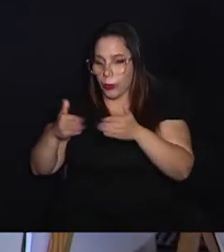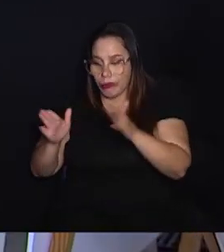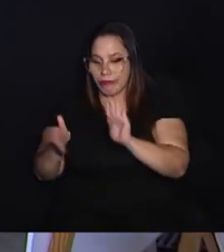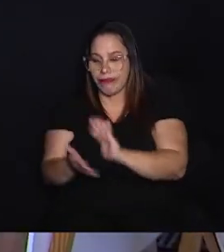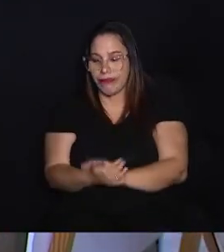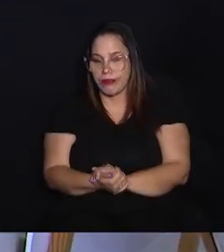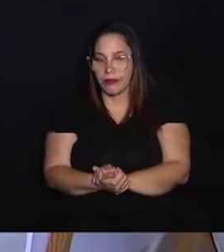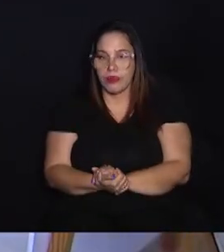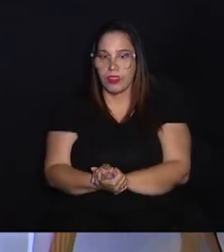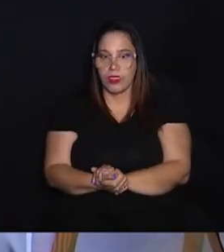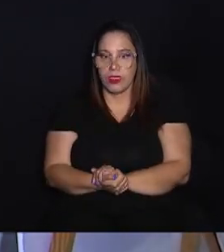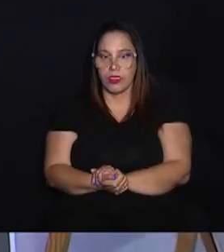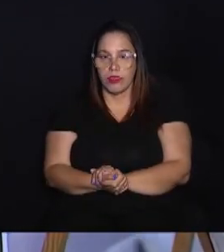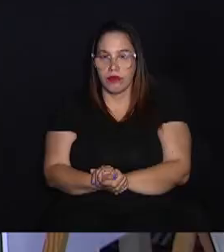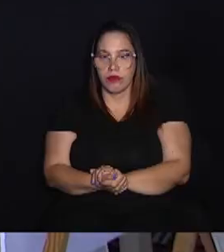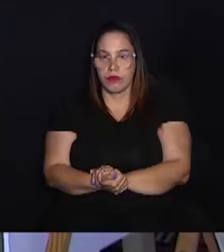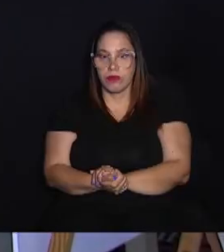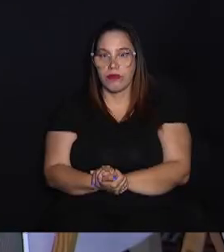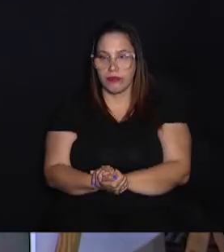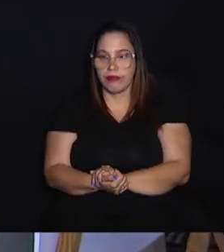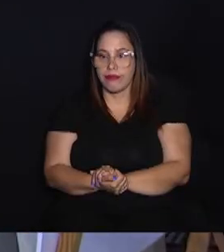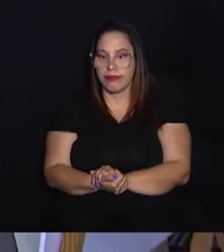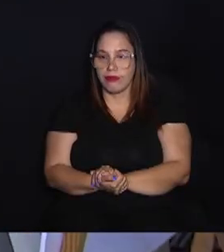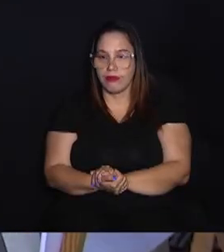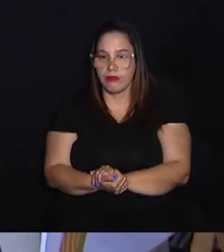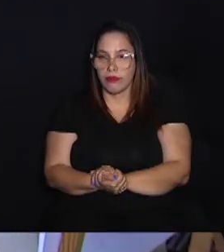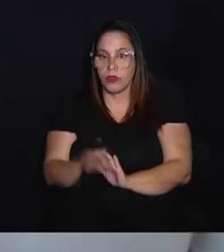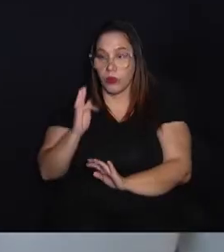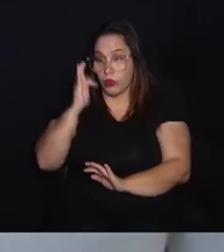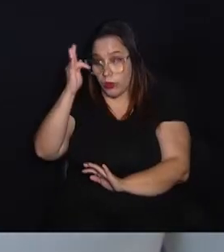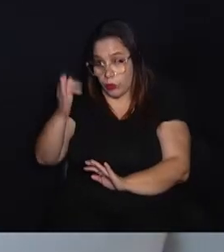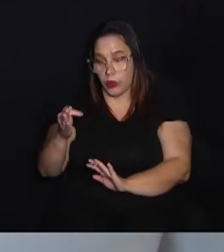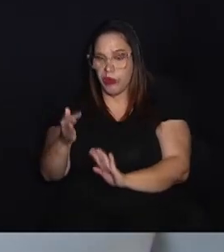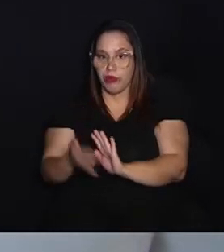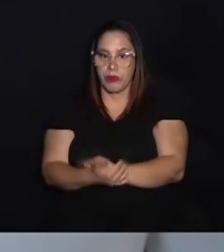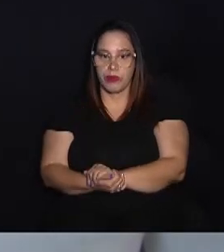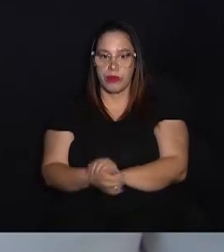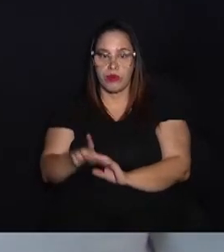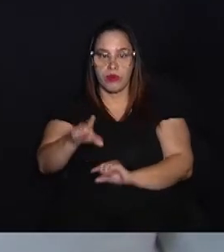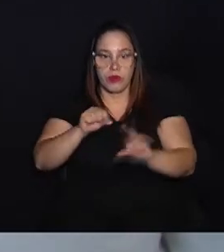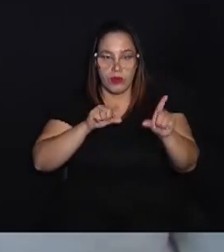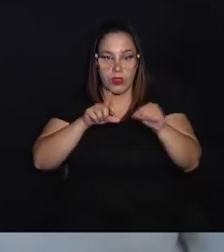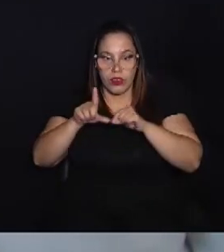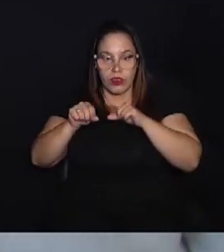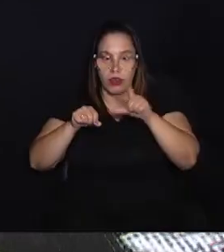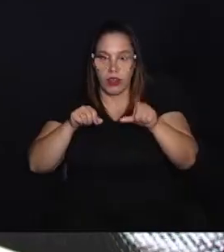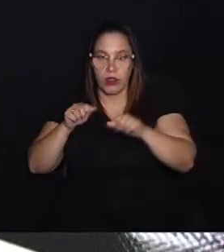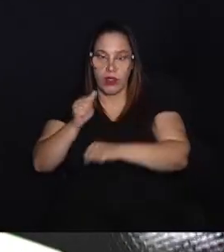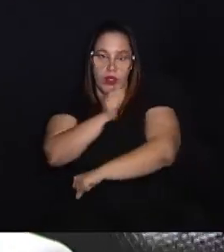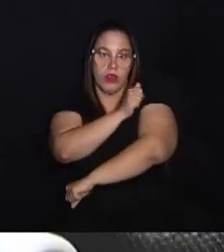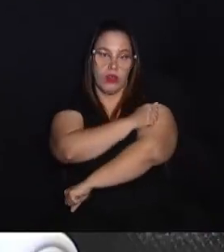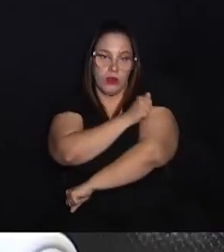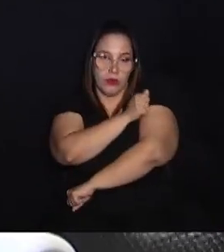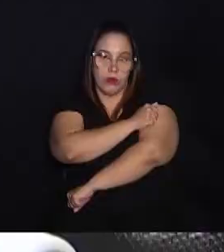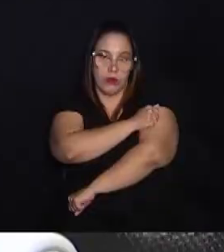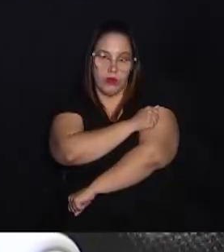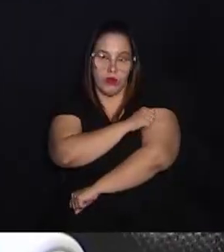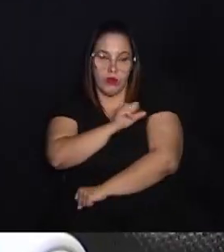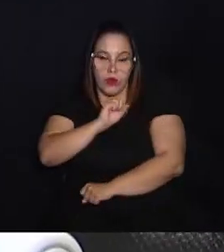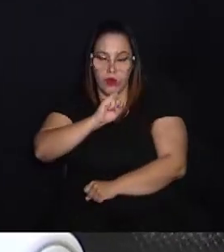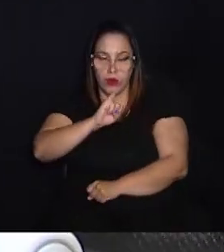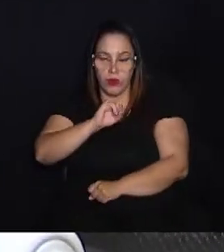abrir no mercado de trabalho, né? Futuramente. A seleção dos alunos é realizada através do